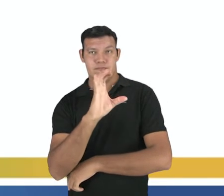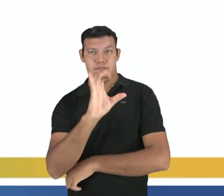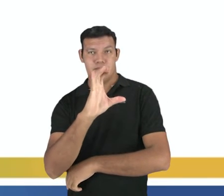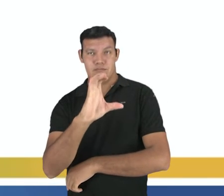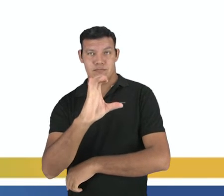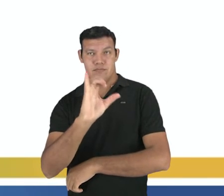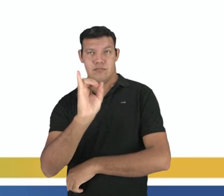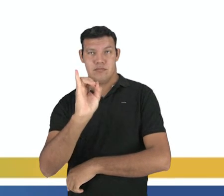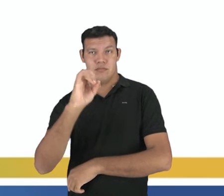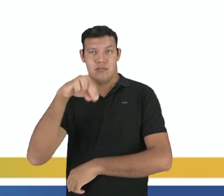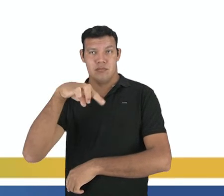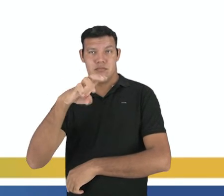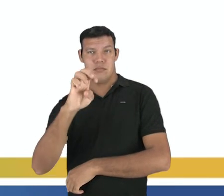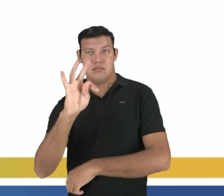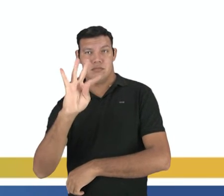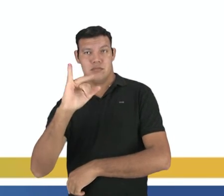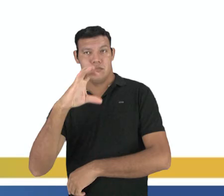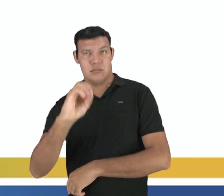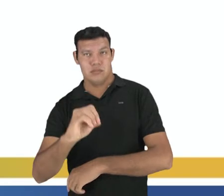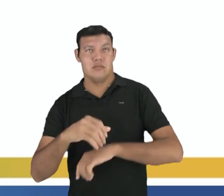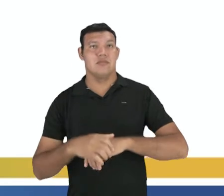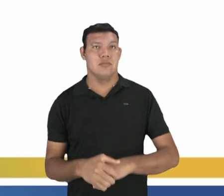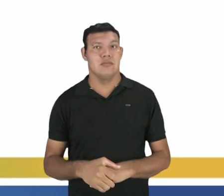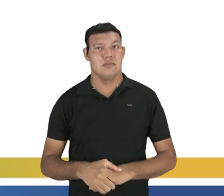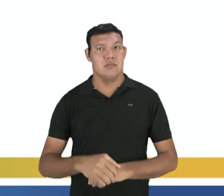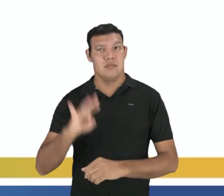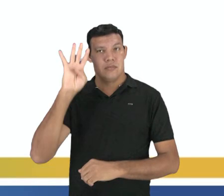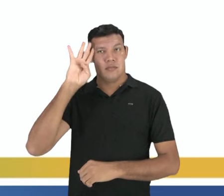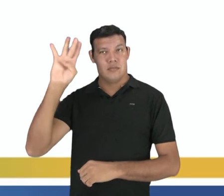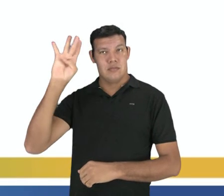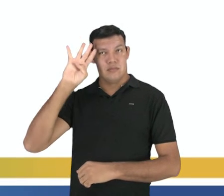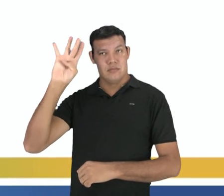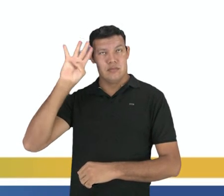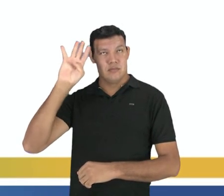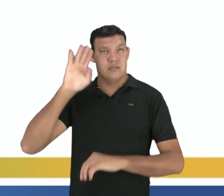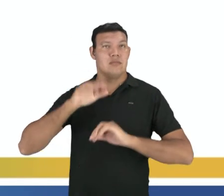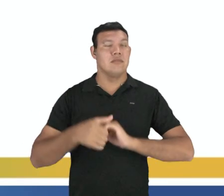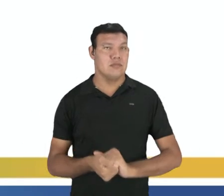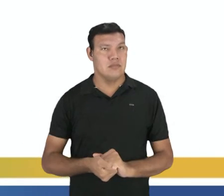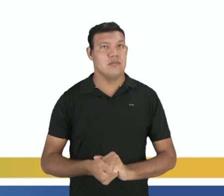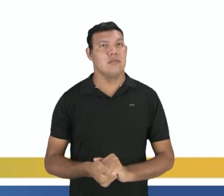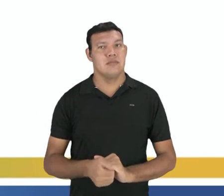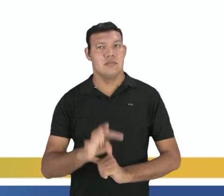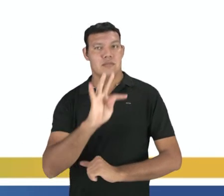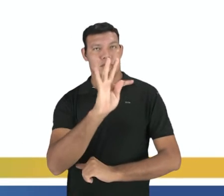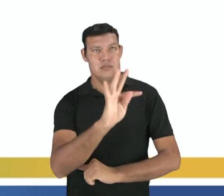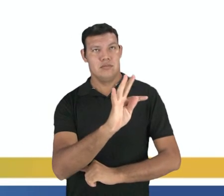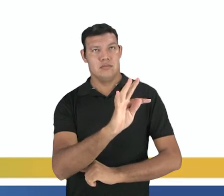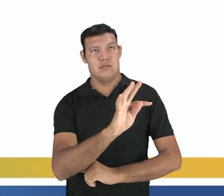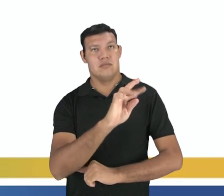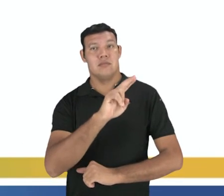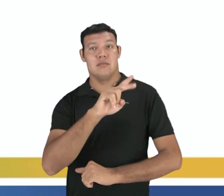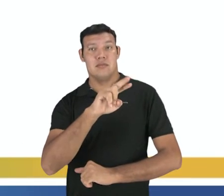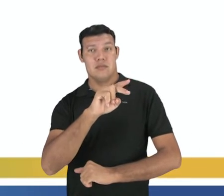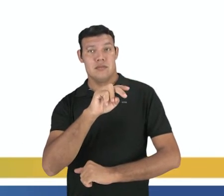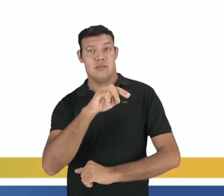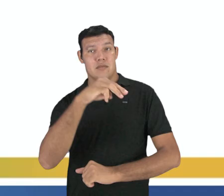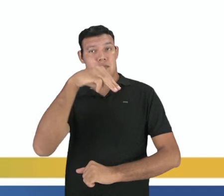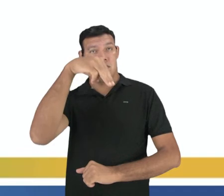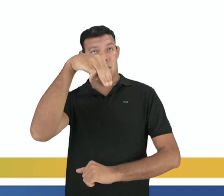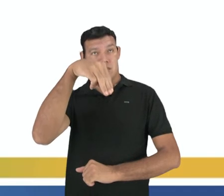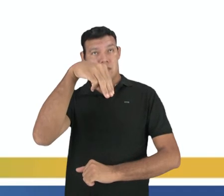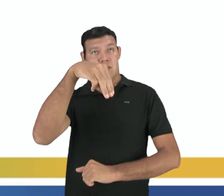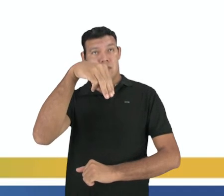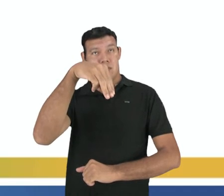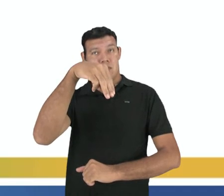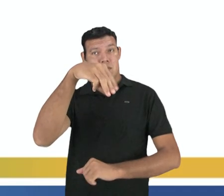como é que eu cálculo isso só no teorema da energia cinética você vai dizer que o trabalho ele vai ser igual